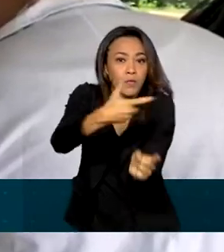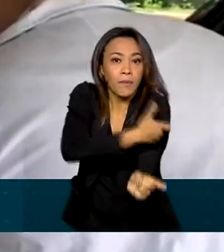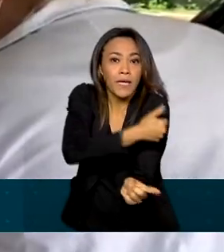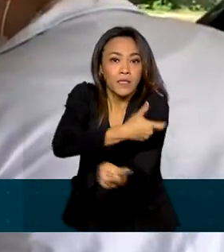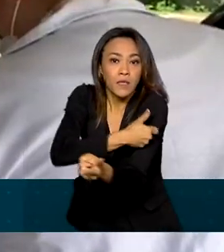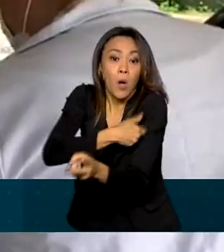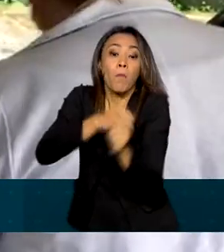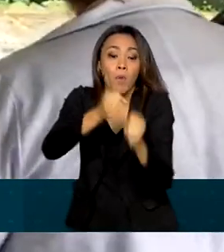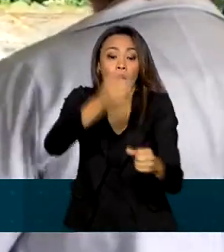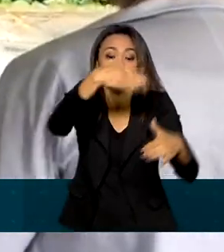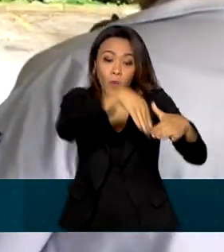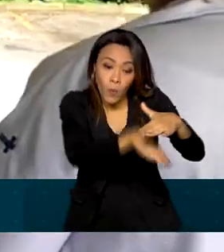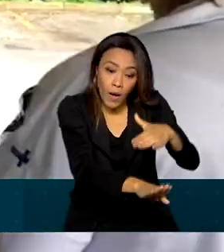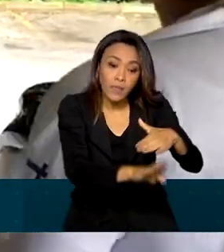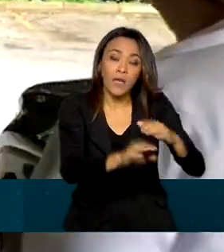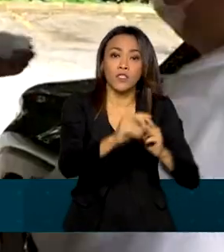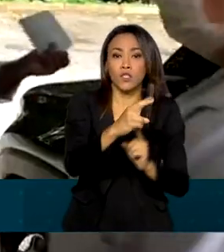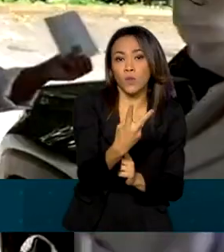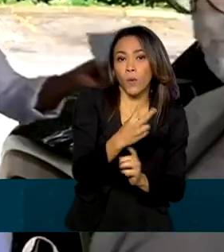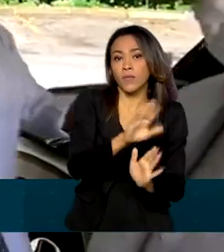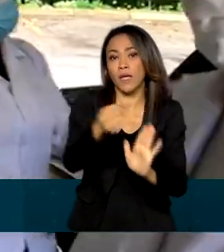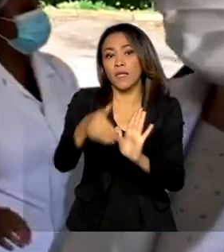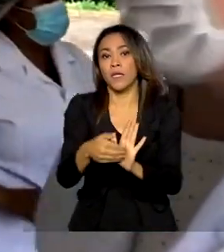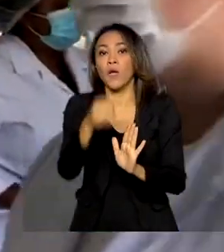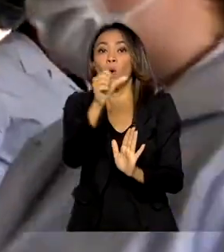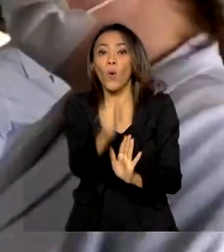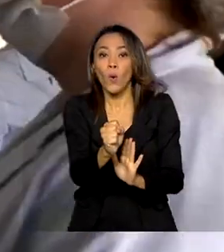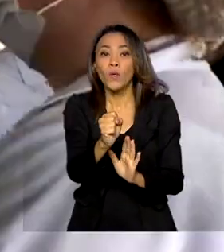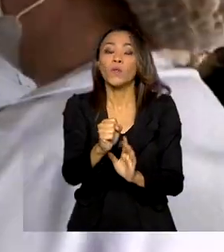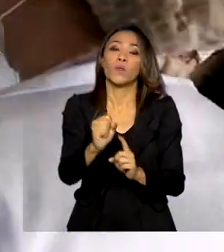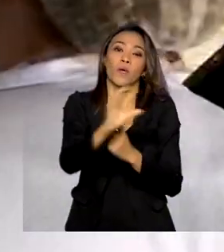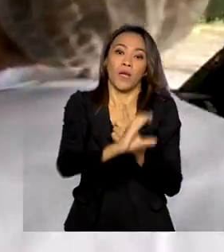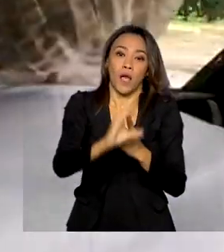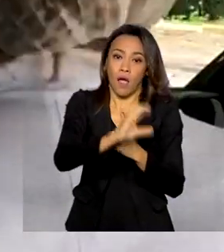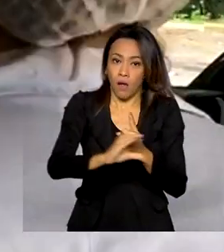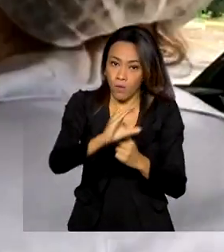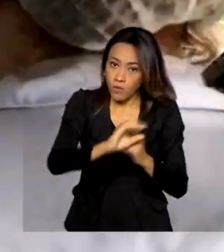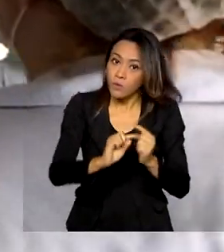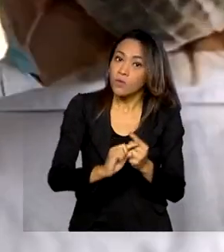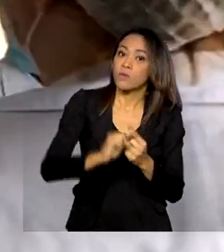guardadas em temperaturas de 2 a 8 graus positivos por até 5 dias.